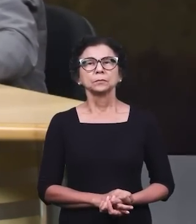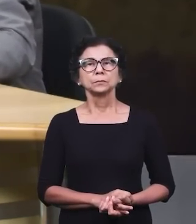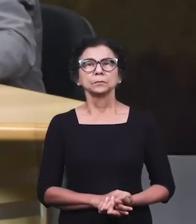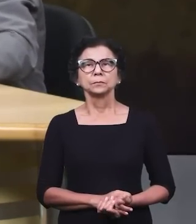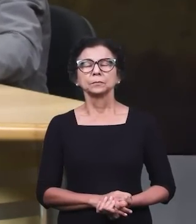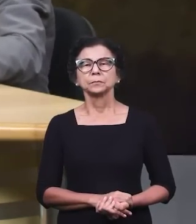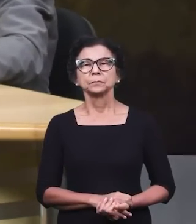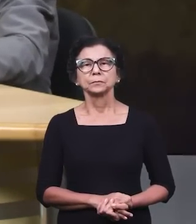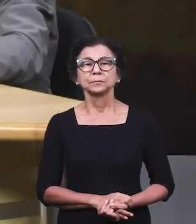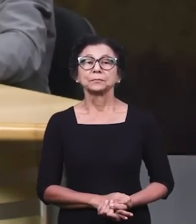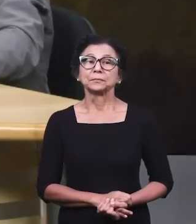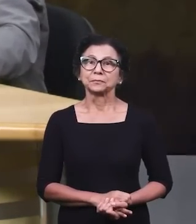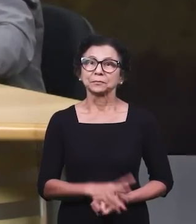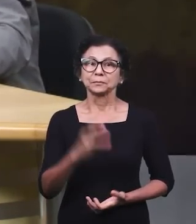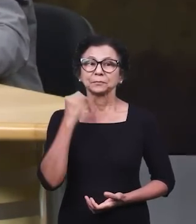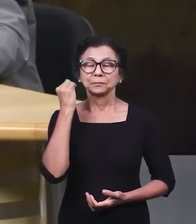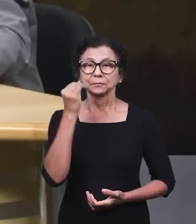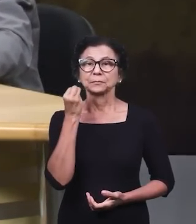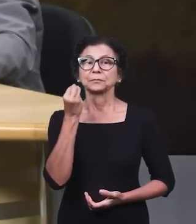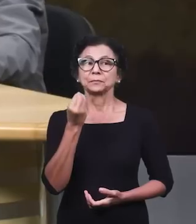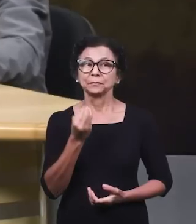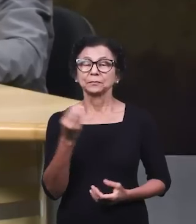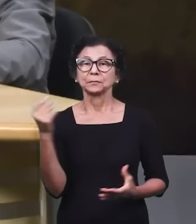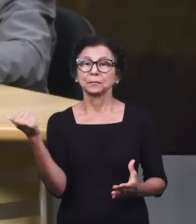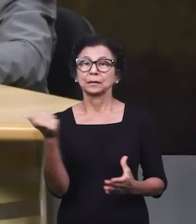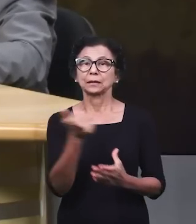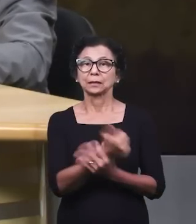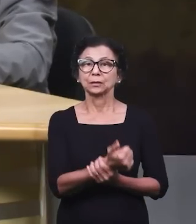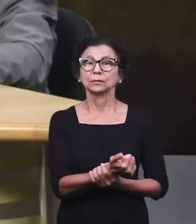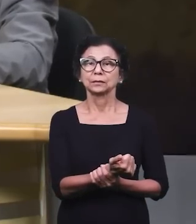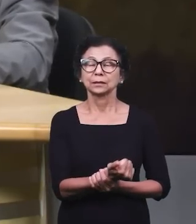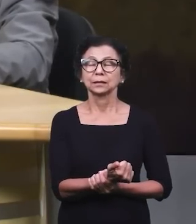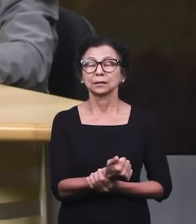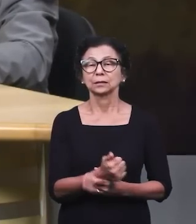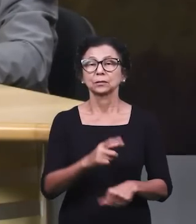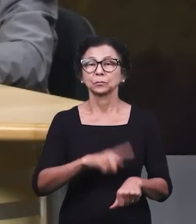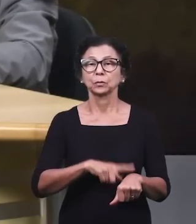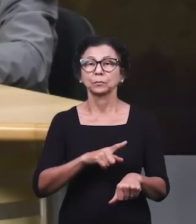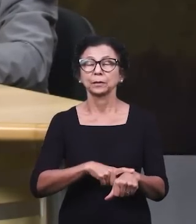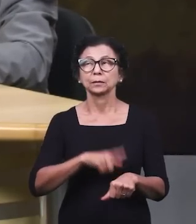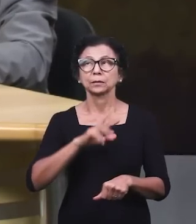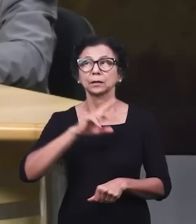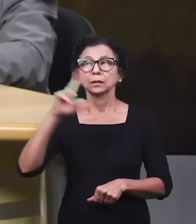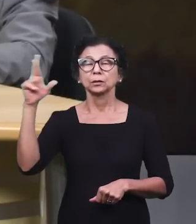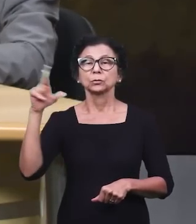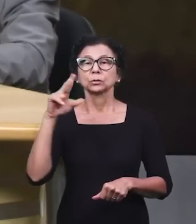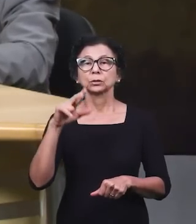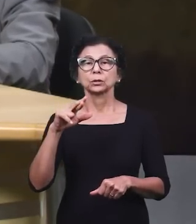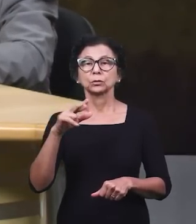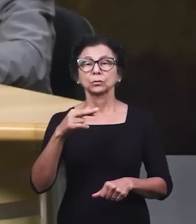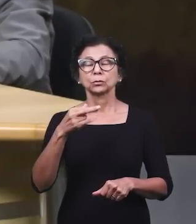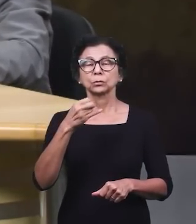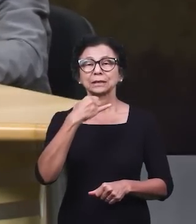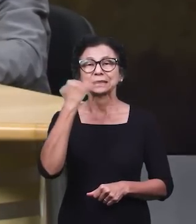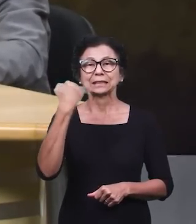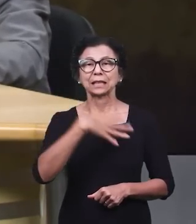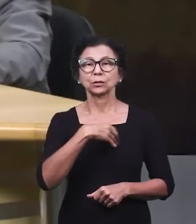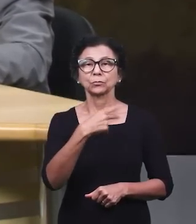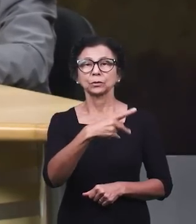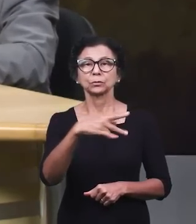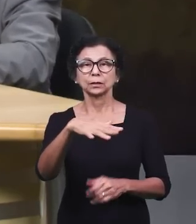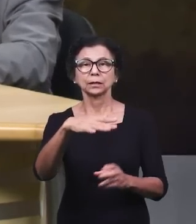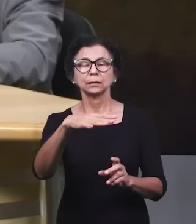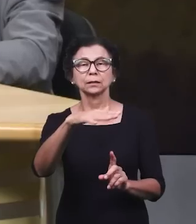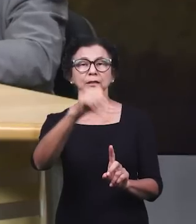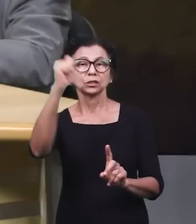sacrifício de Isaac, né, que foi até o momento de ser sacrificado, e ali houve uma troca, uma substituição, e o cordeiro, né, o animal morreu